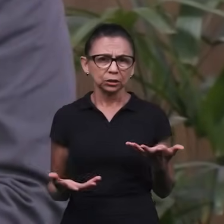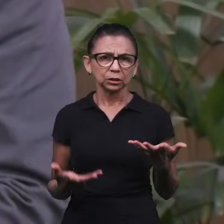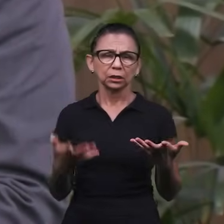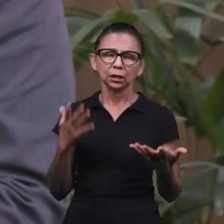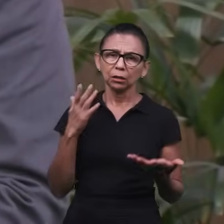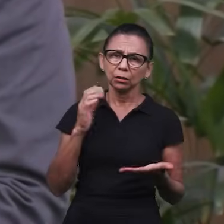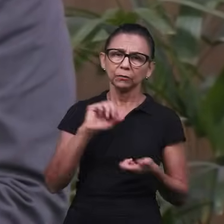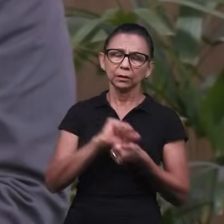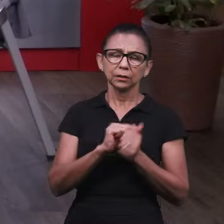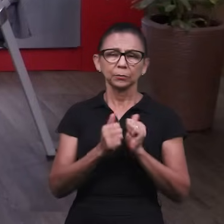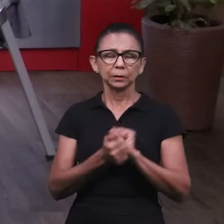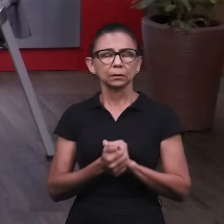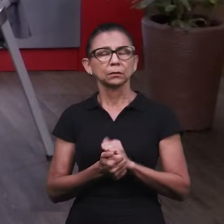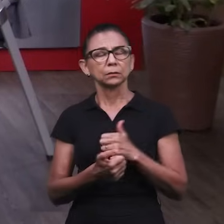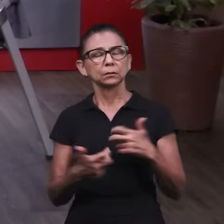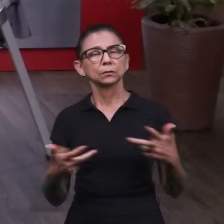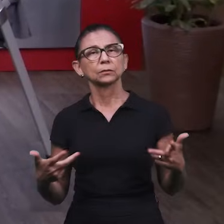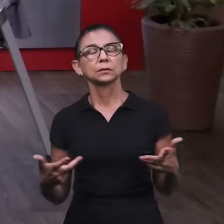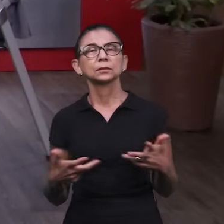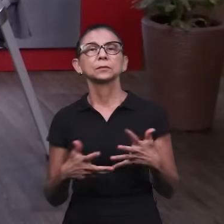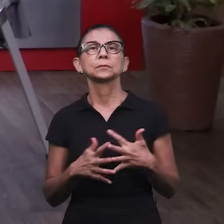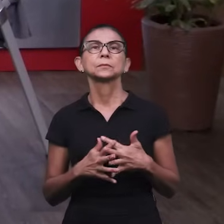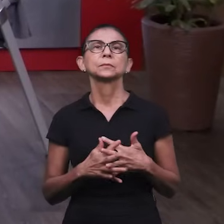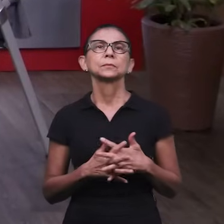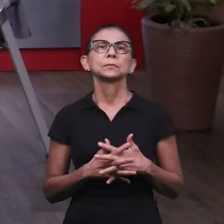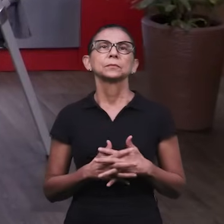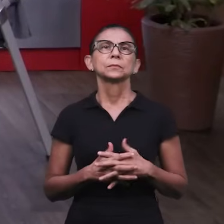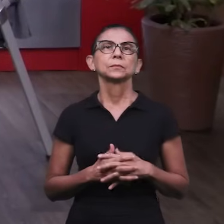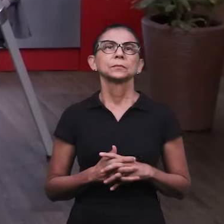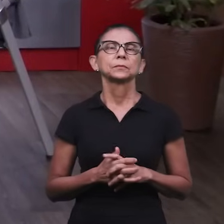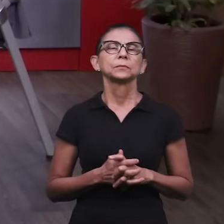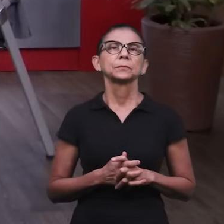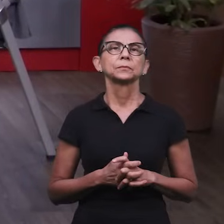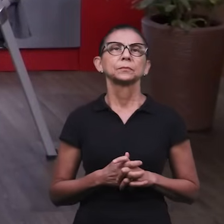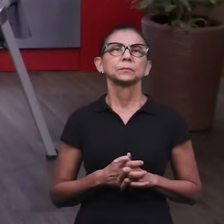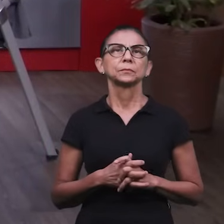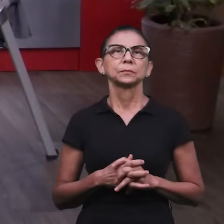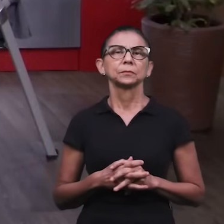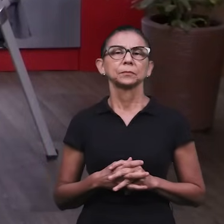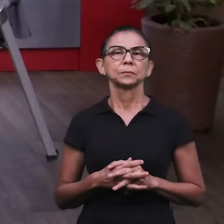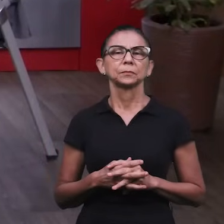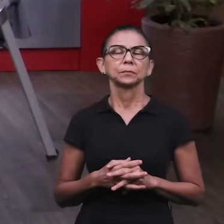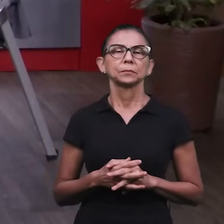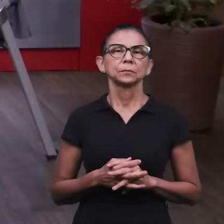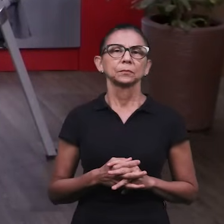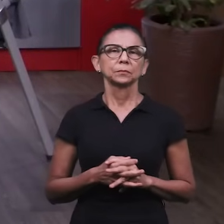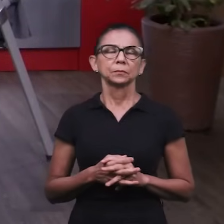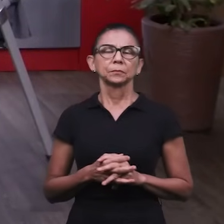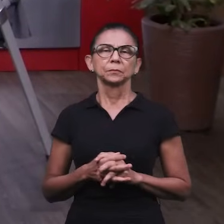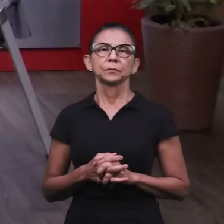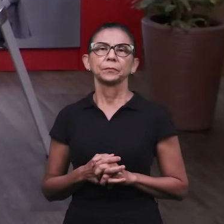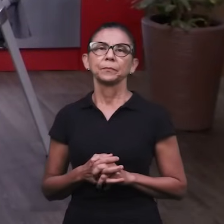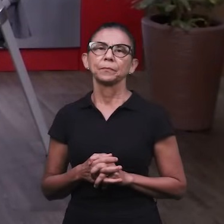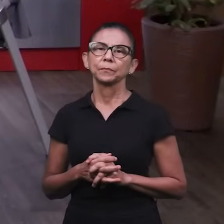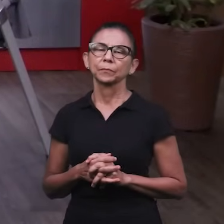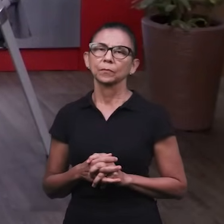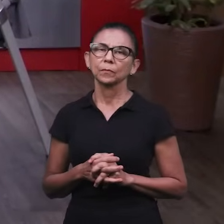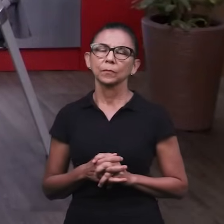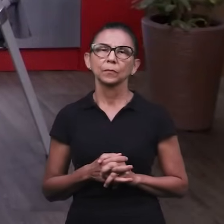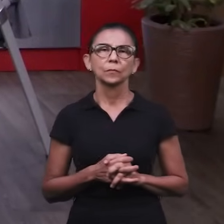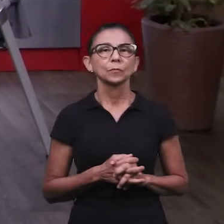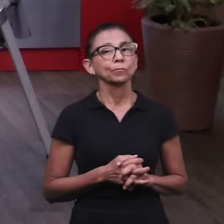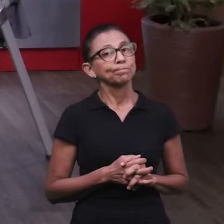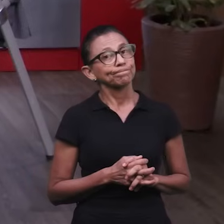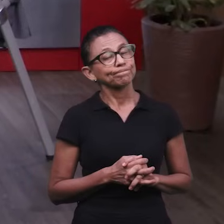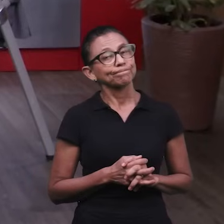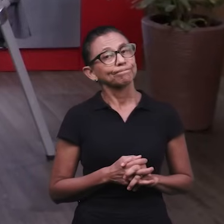né? E assim, vou falar de uma visão externa, né? Mas a grande dificuldade para qualquer educador, qualquer